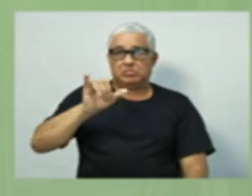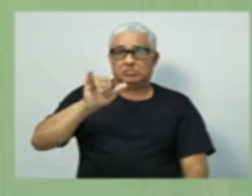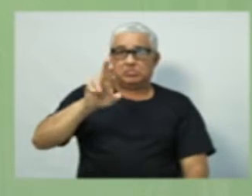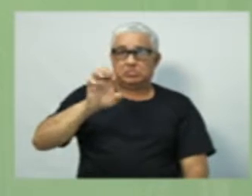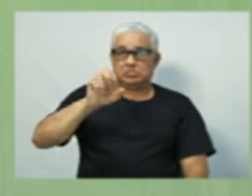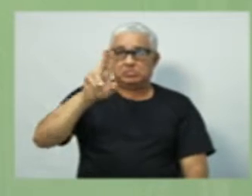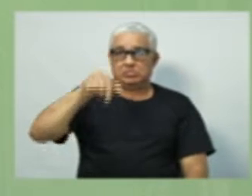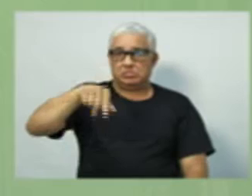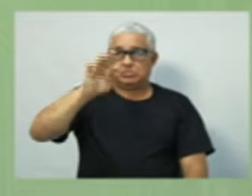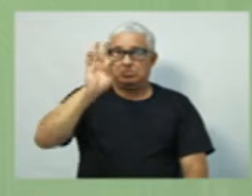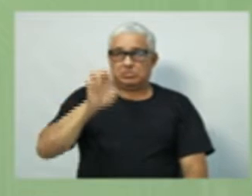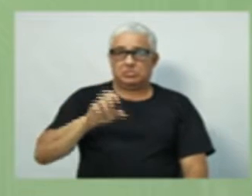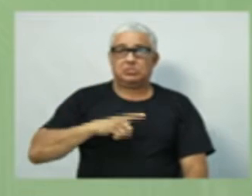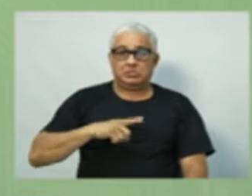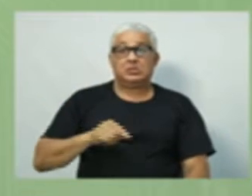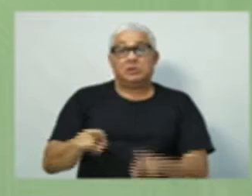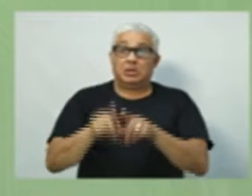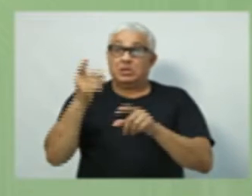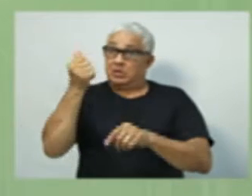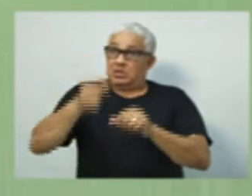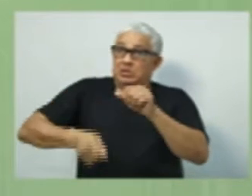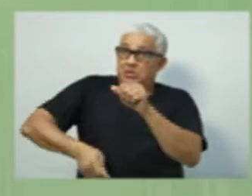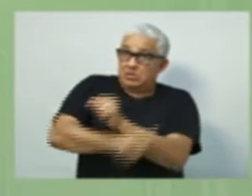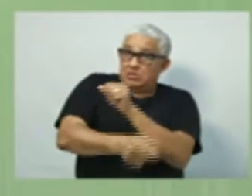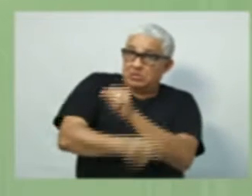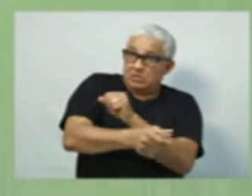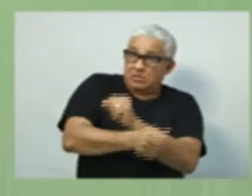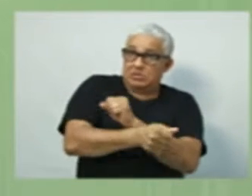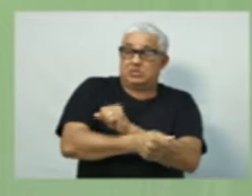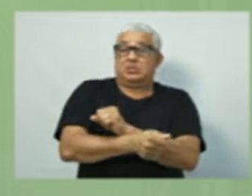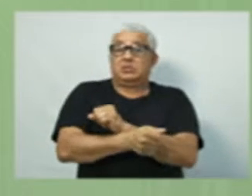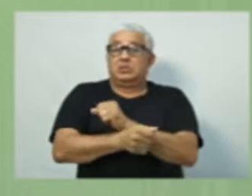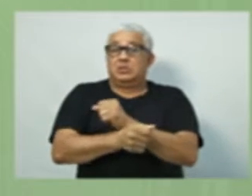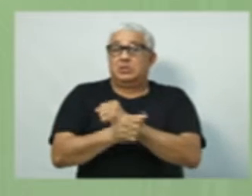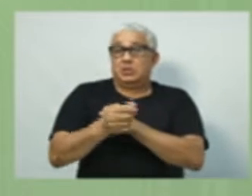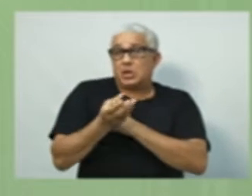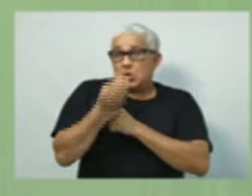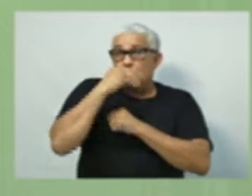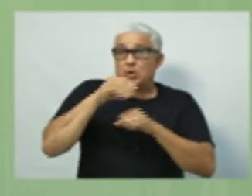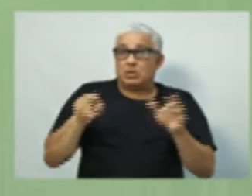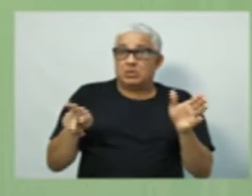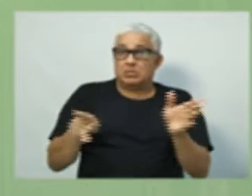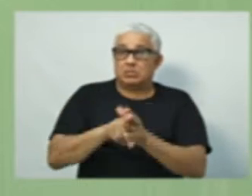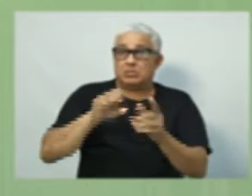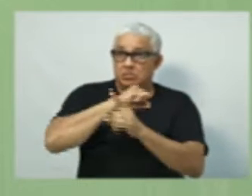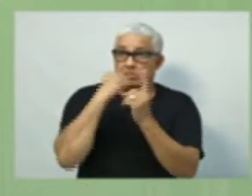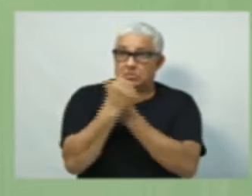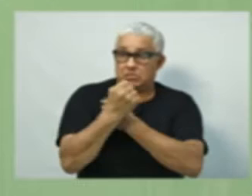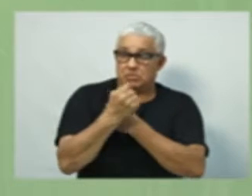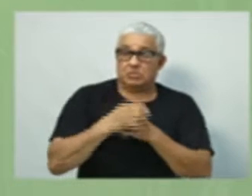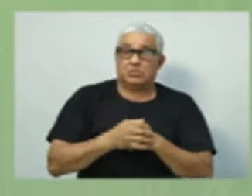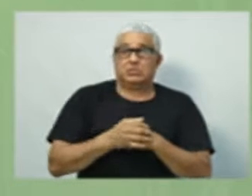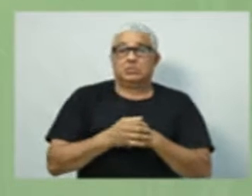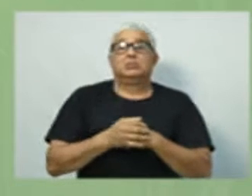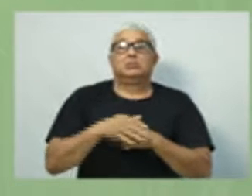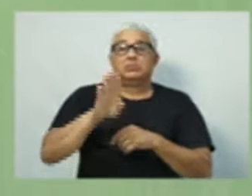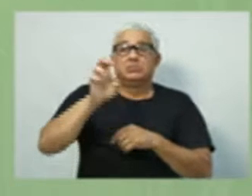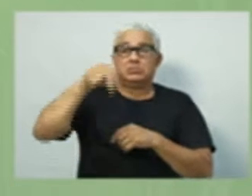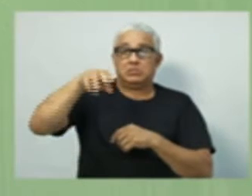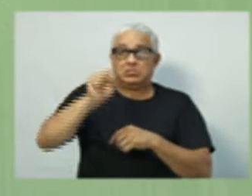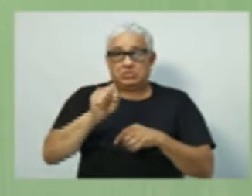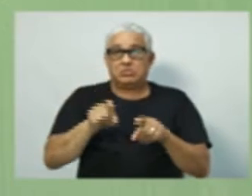eu tenho não circulante já tem os investimentos participações em outras sociedades e outros investimentos em bens com